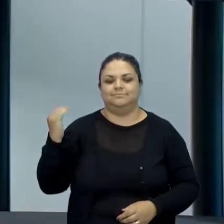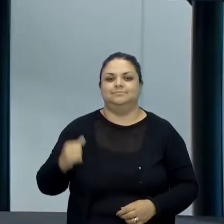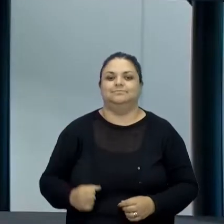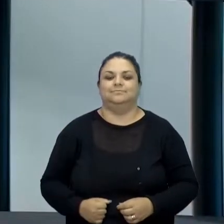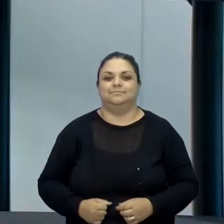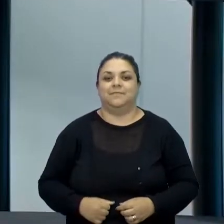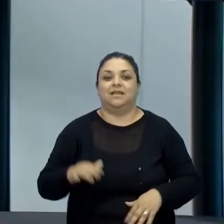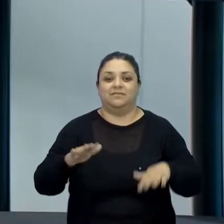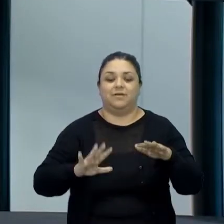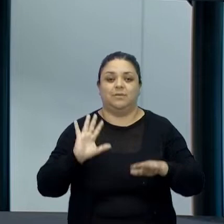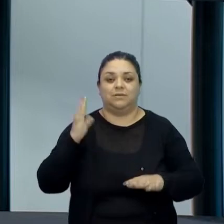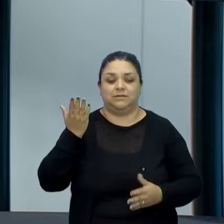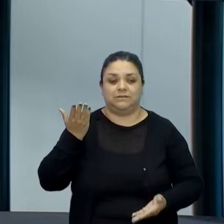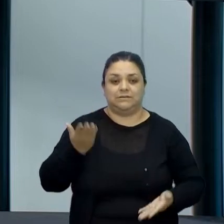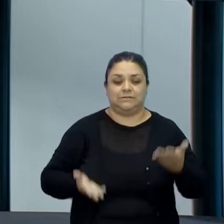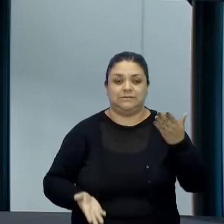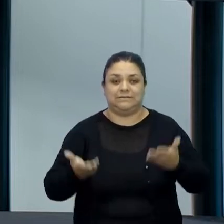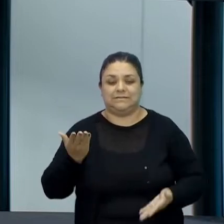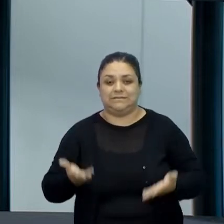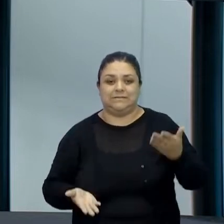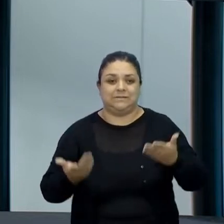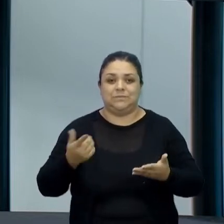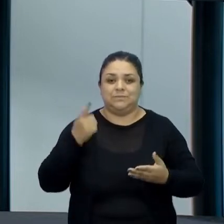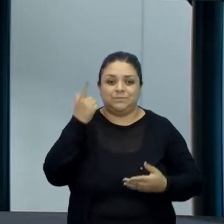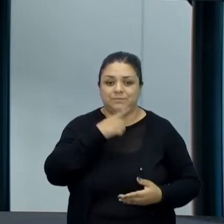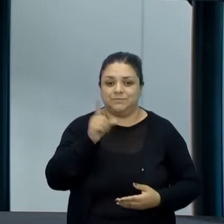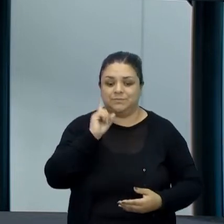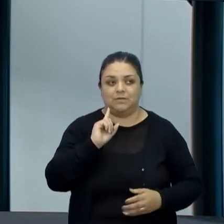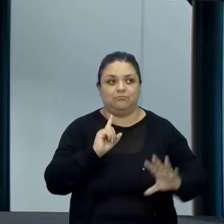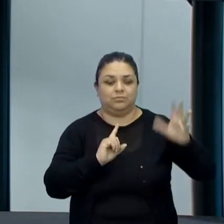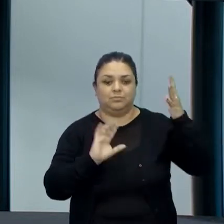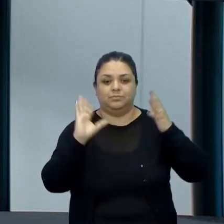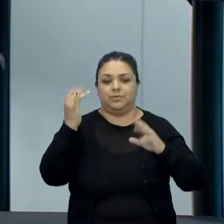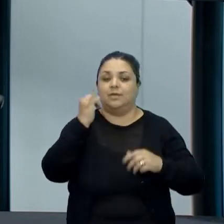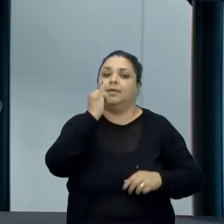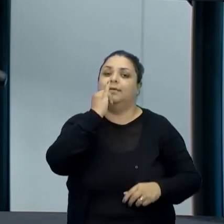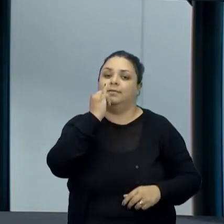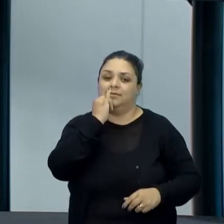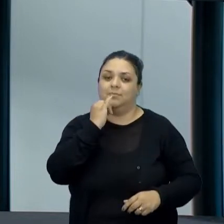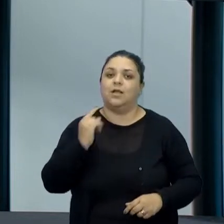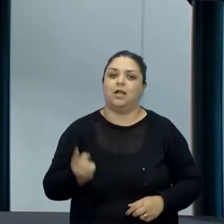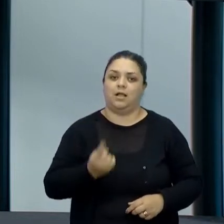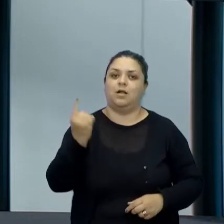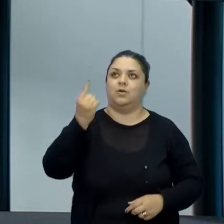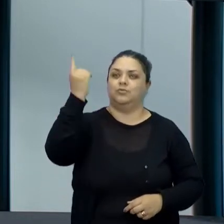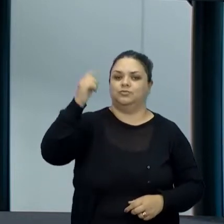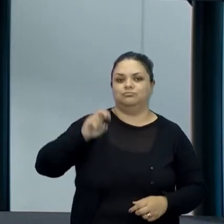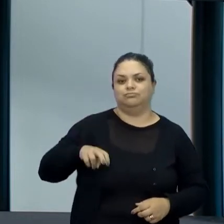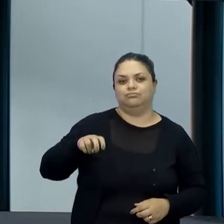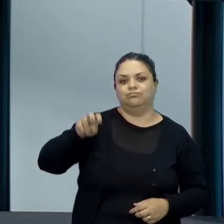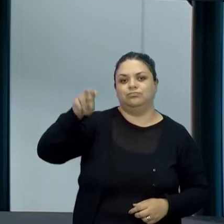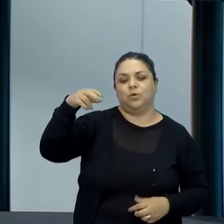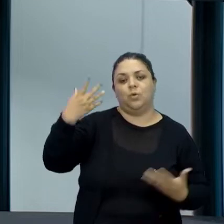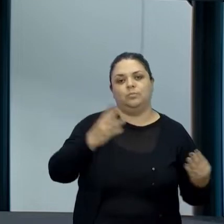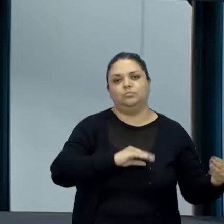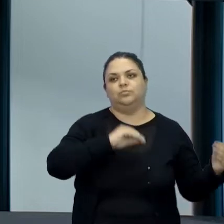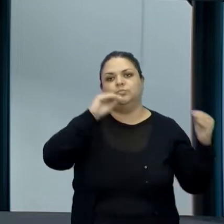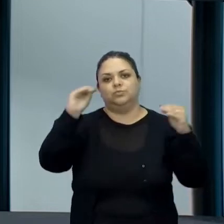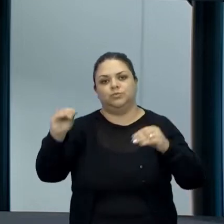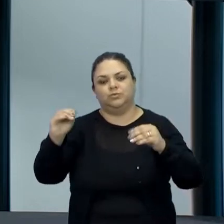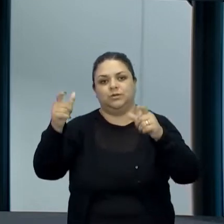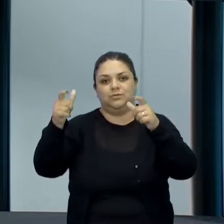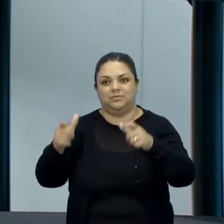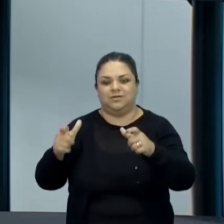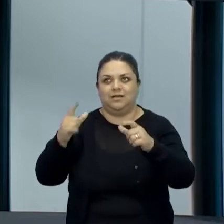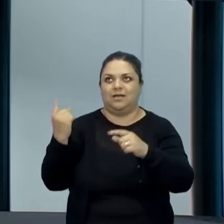desequilíbrio causado por ações adversas, como, por exemplo, o mal da altitude, quando você muda, né, de